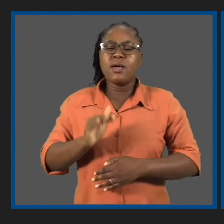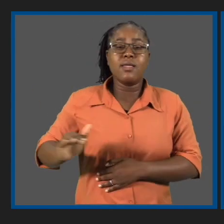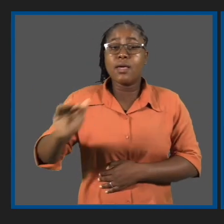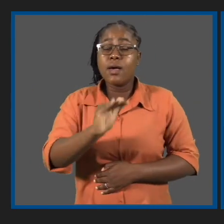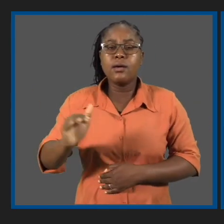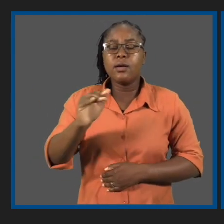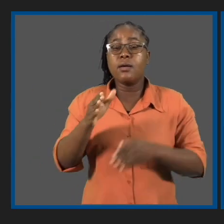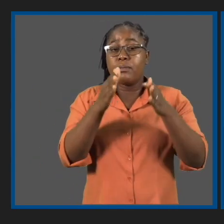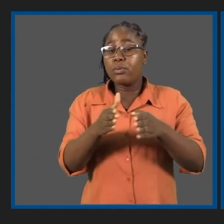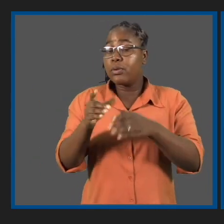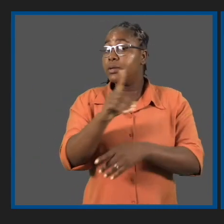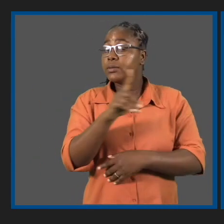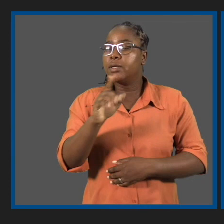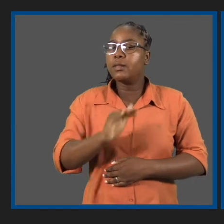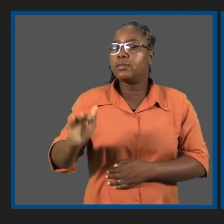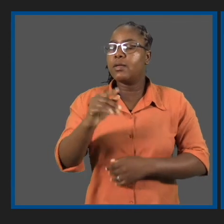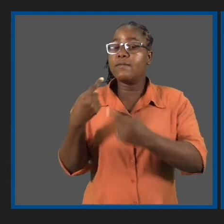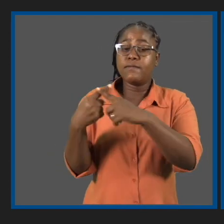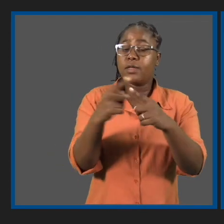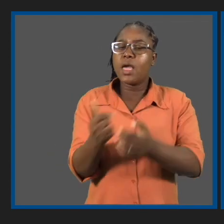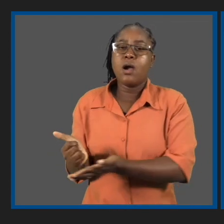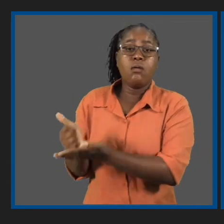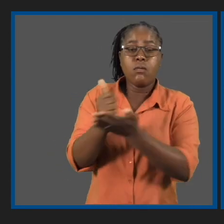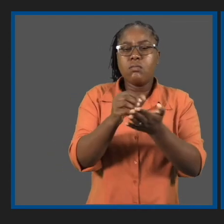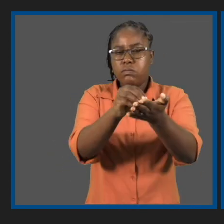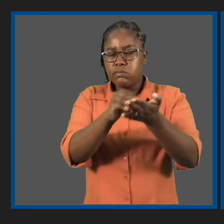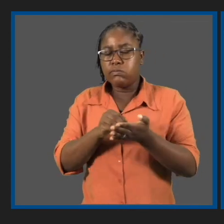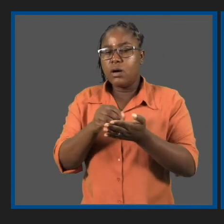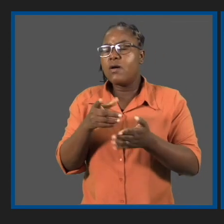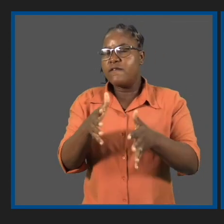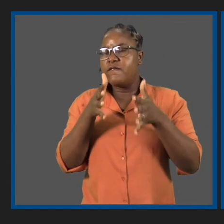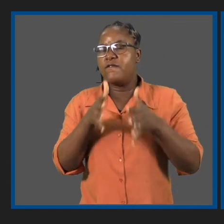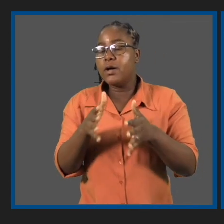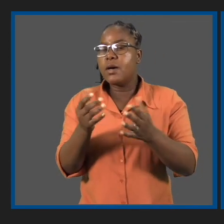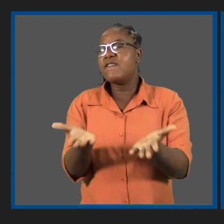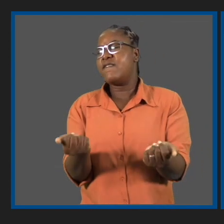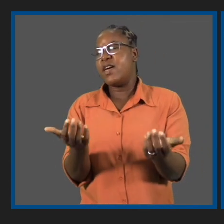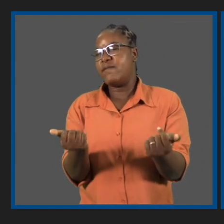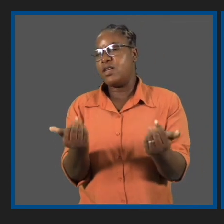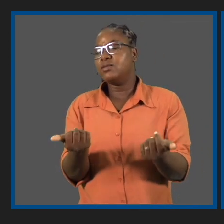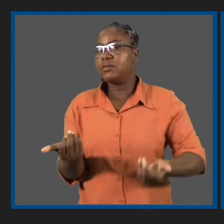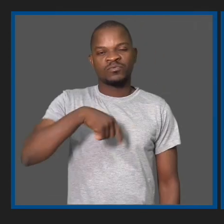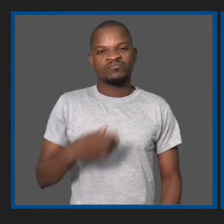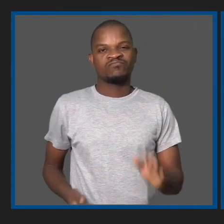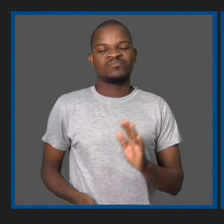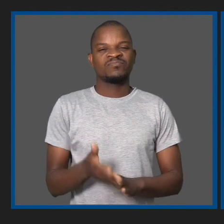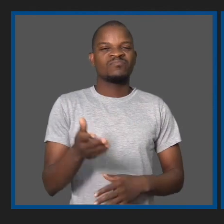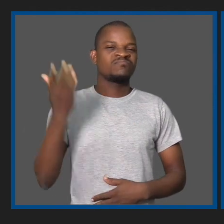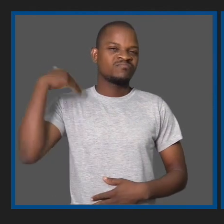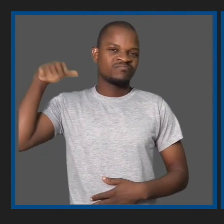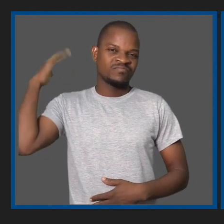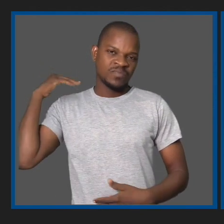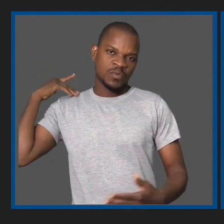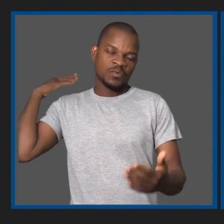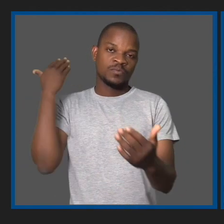Reabilitação Baseada na Comunidade e tem o objetivo de facilitar o acesso a meios de compensação. Nesta agenda já